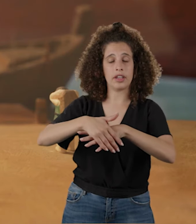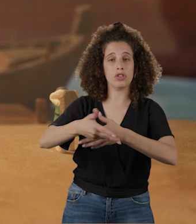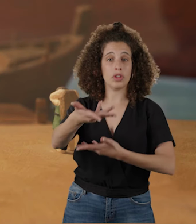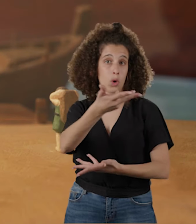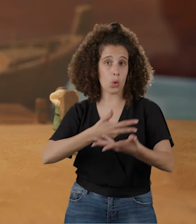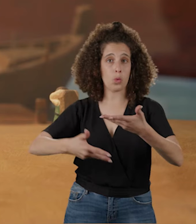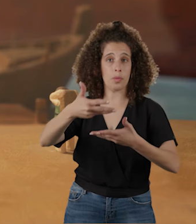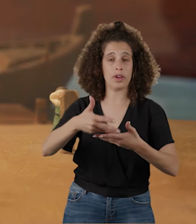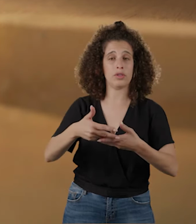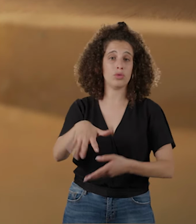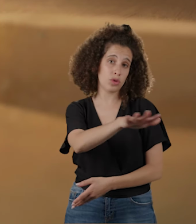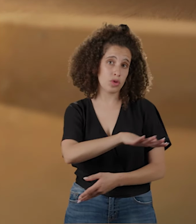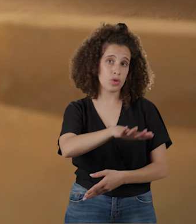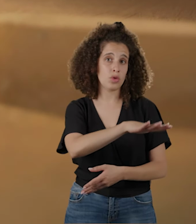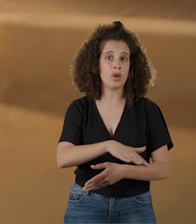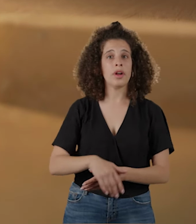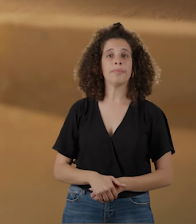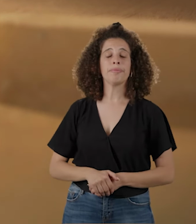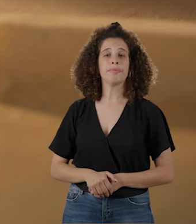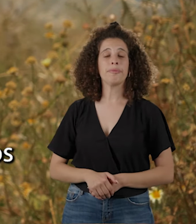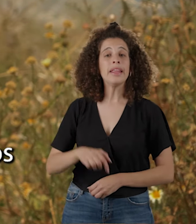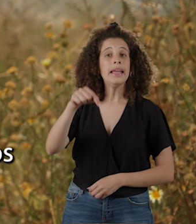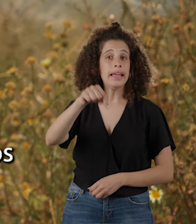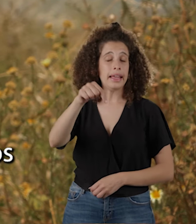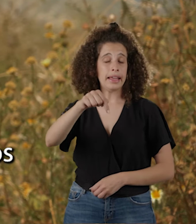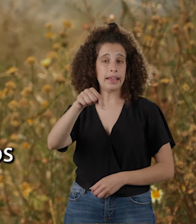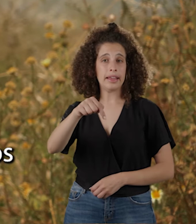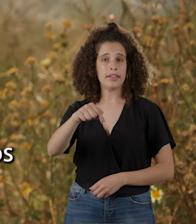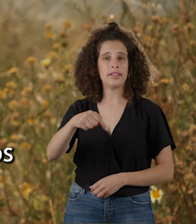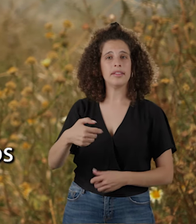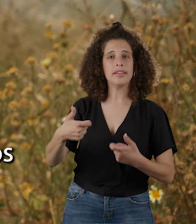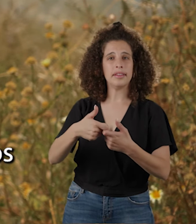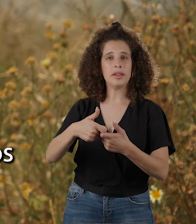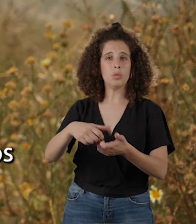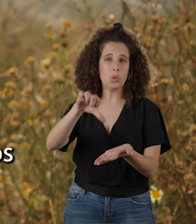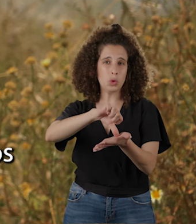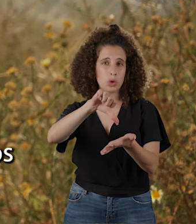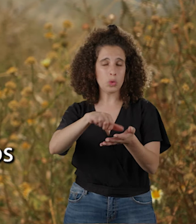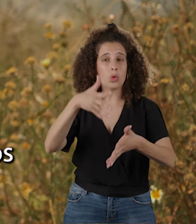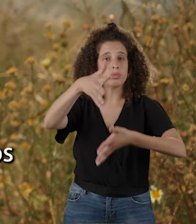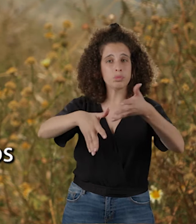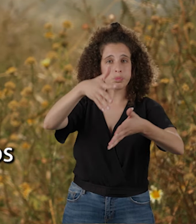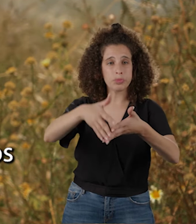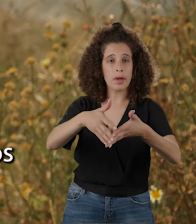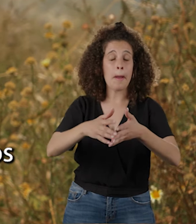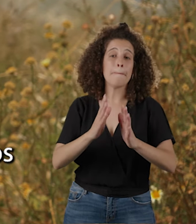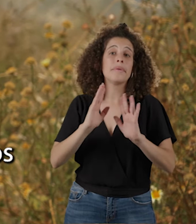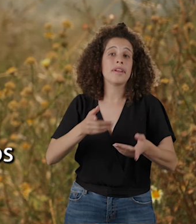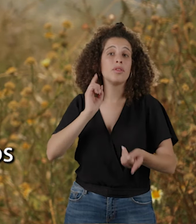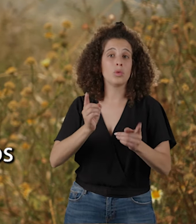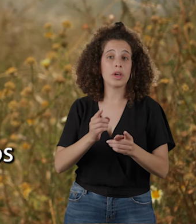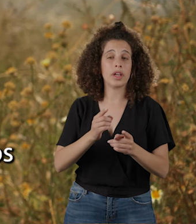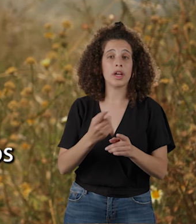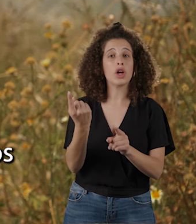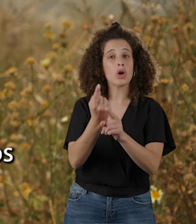de comércio locais e regionais. Este tipo de núcleos fabris implicava a existência de